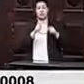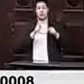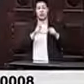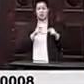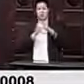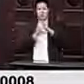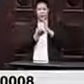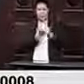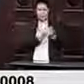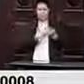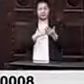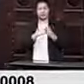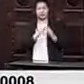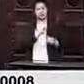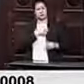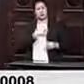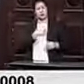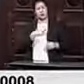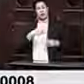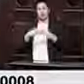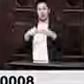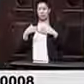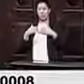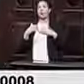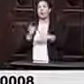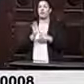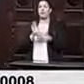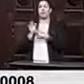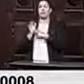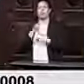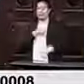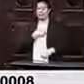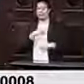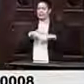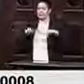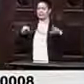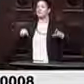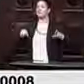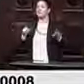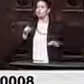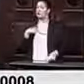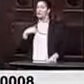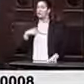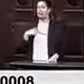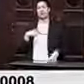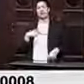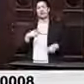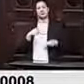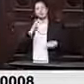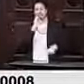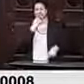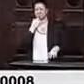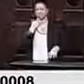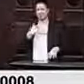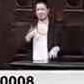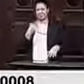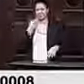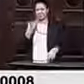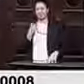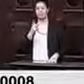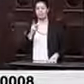incentivo os favores fiscais, que são muitos. E também, lamento dizer,